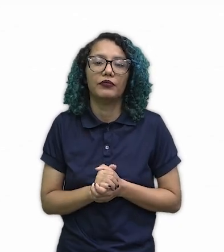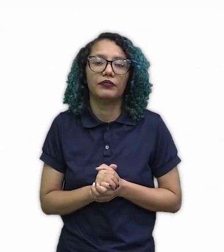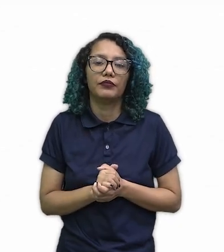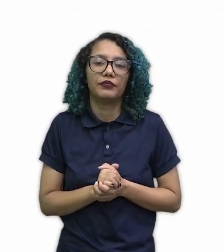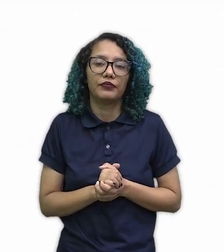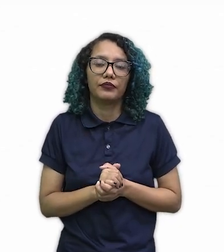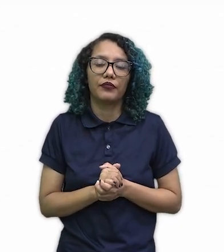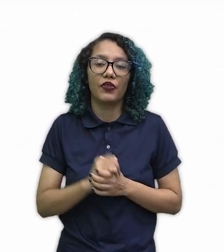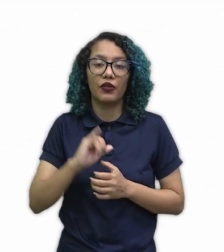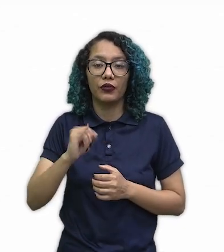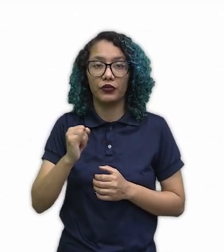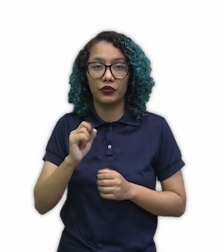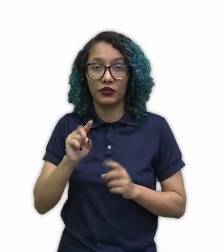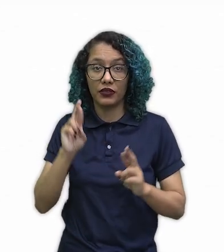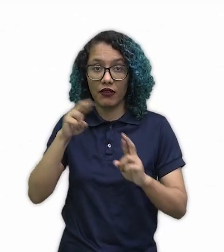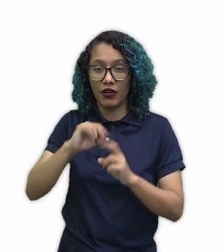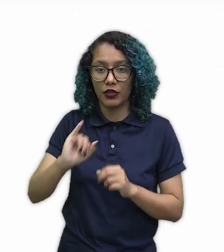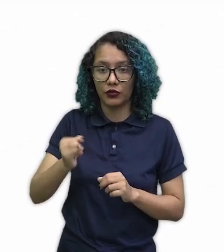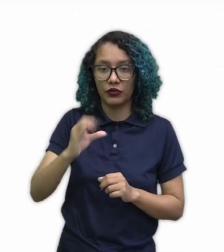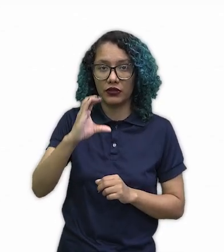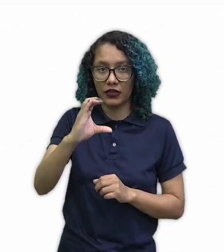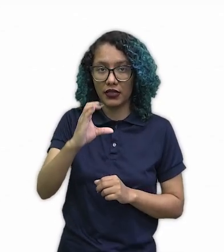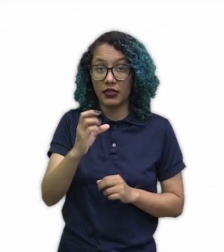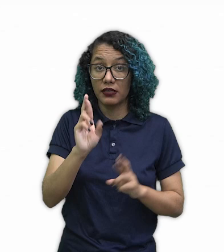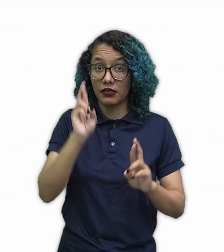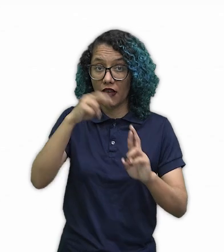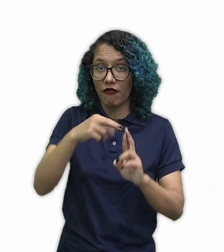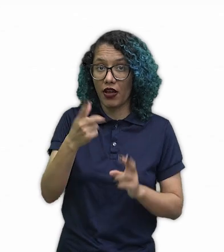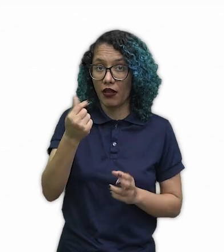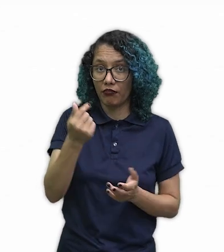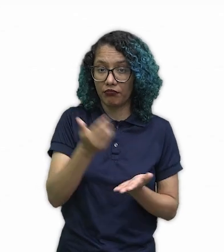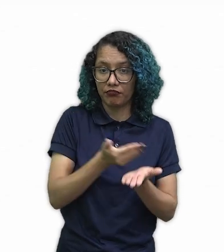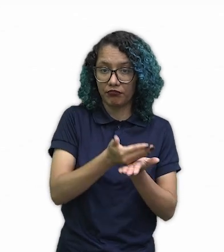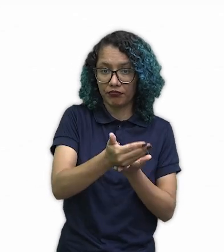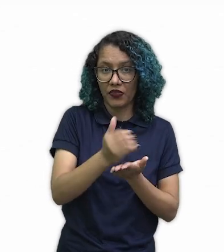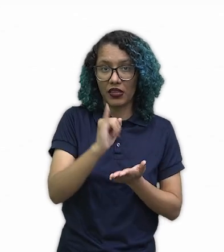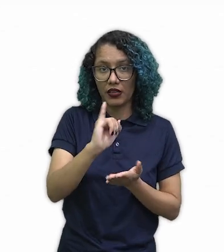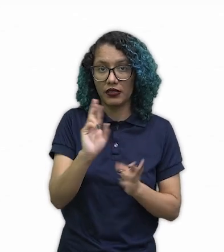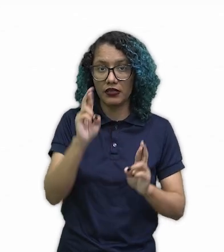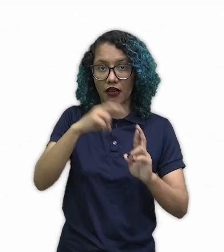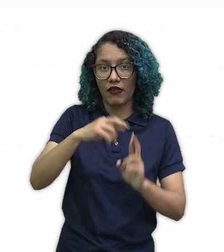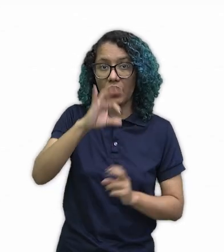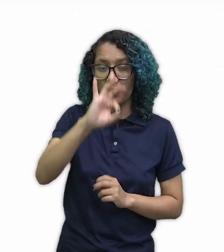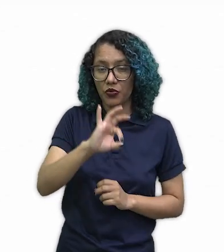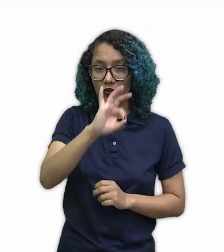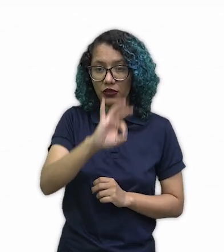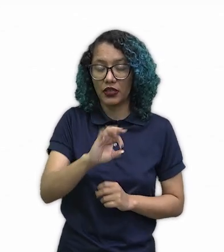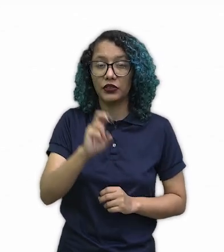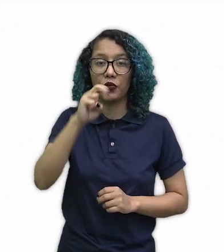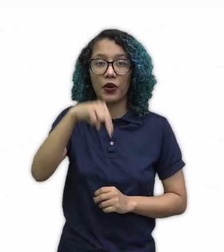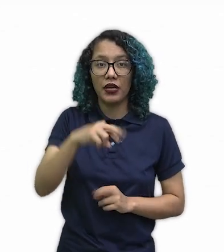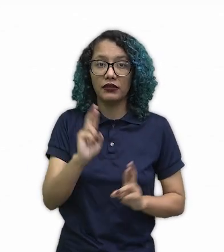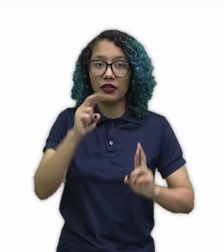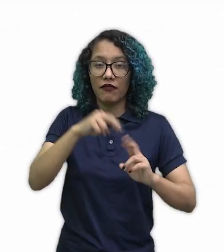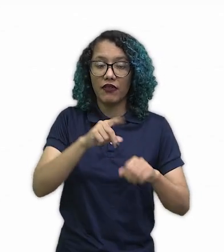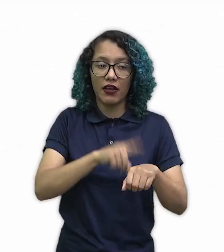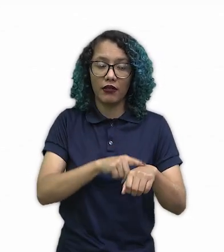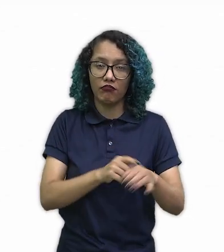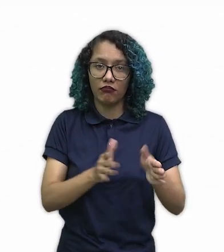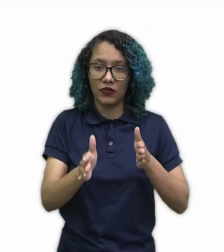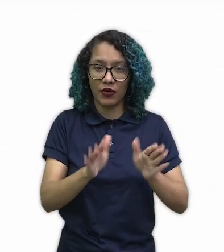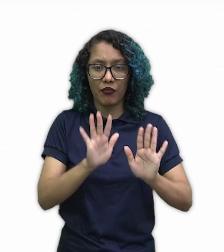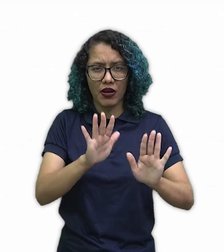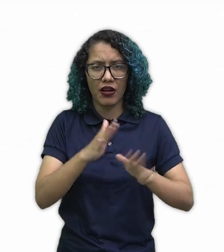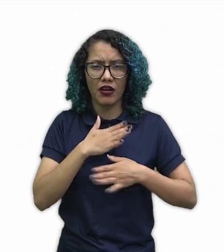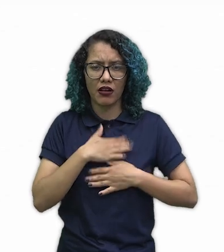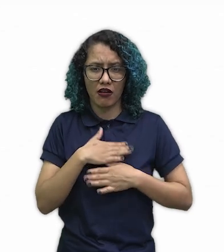esse N, pessoal, ele vai nos remete a tempo, tá bom? Bom, então, juros, representamos pela letra J,